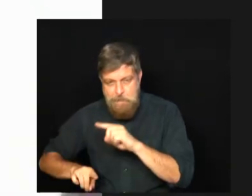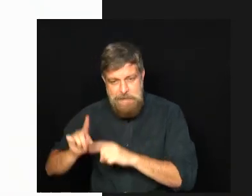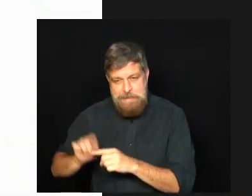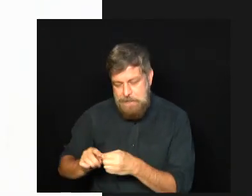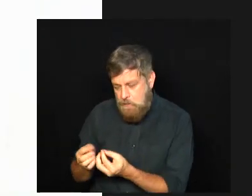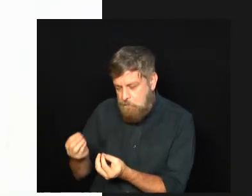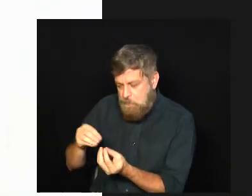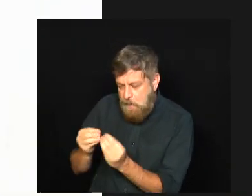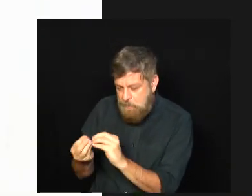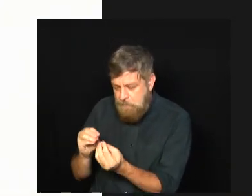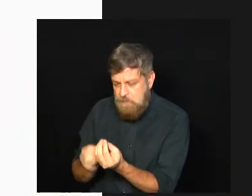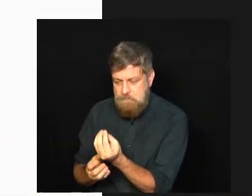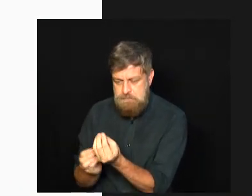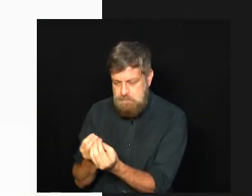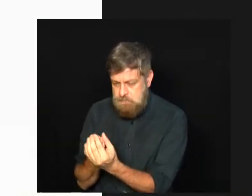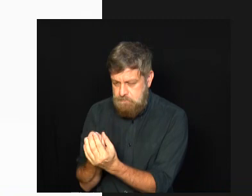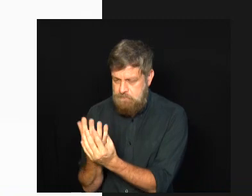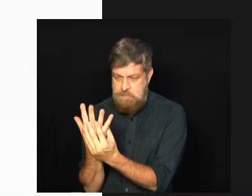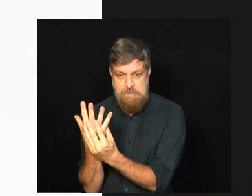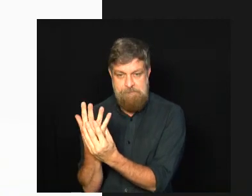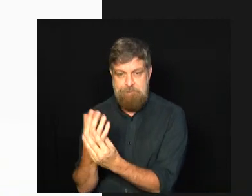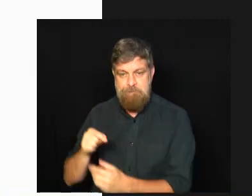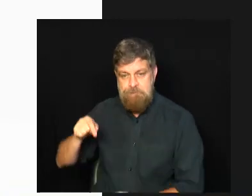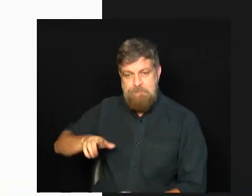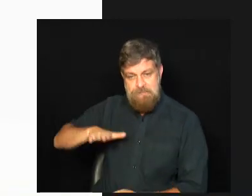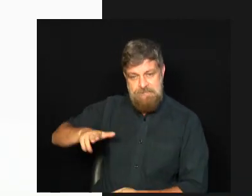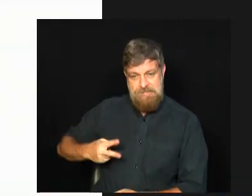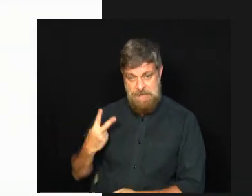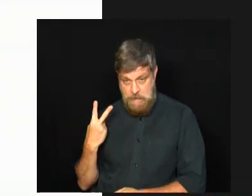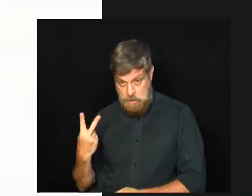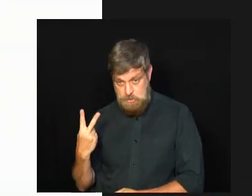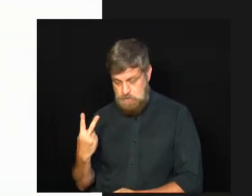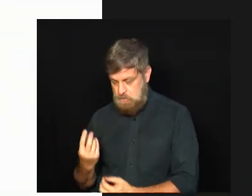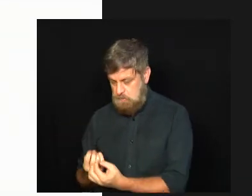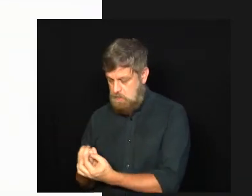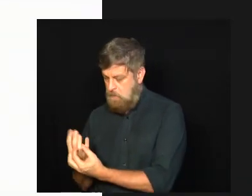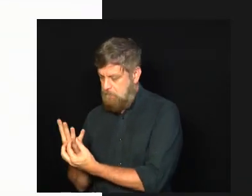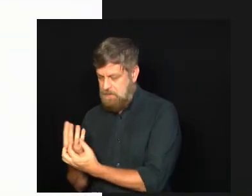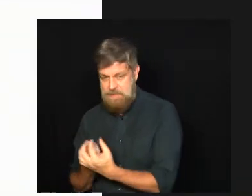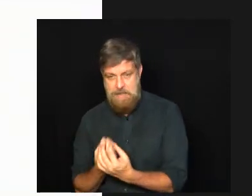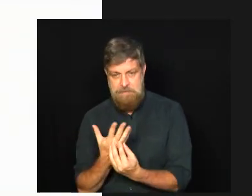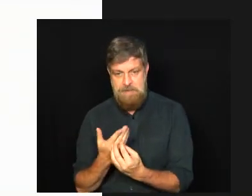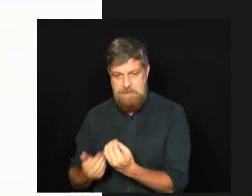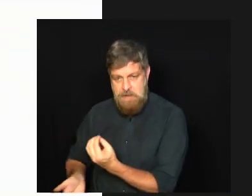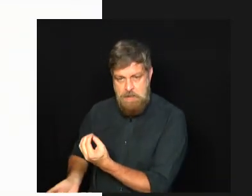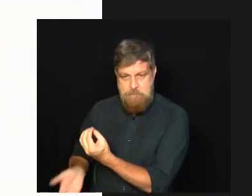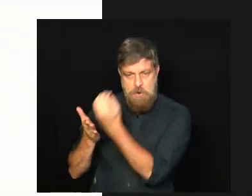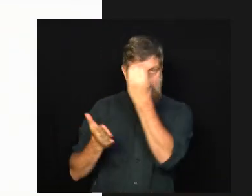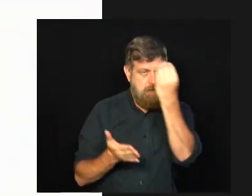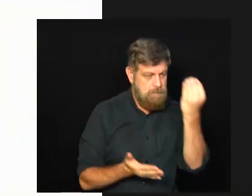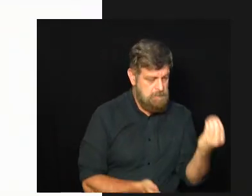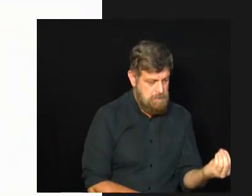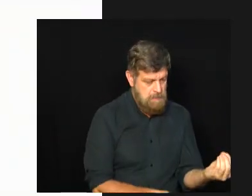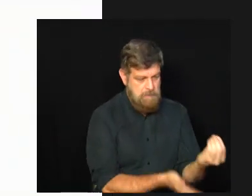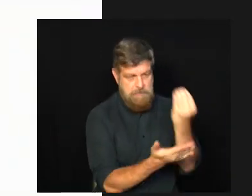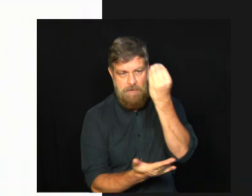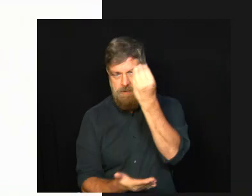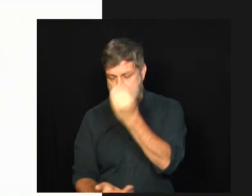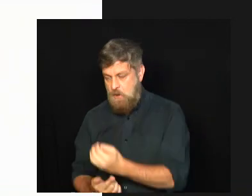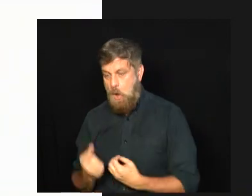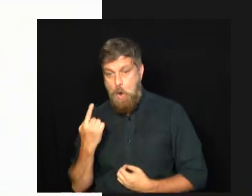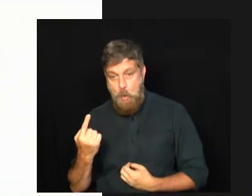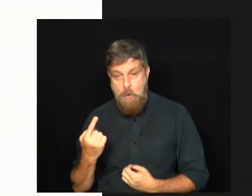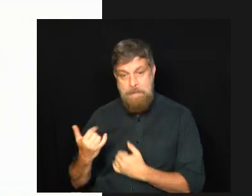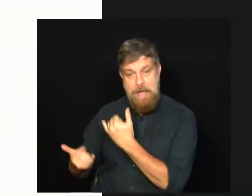tal. A criança fazia 2 petecas. Uma ela levava para casa para brincar com